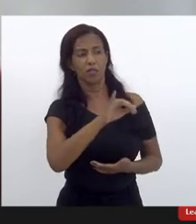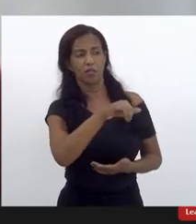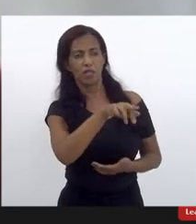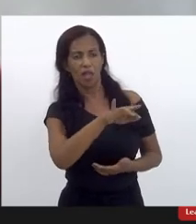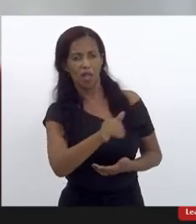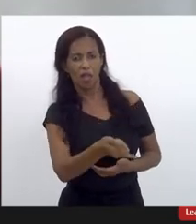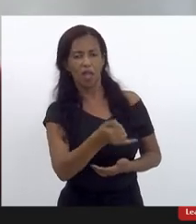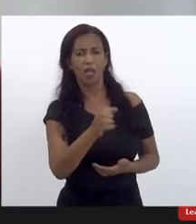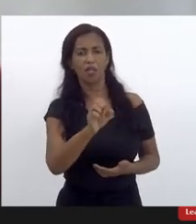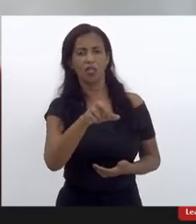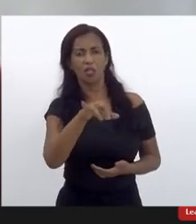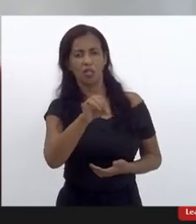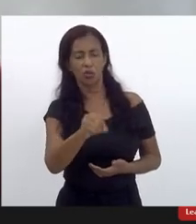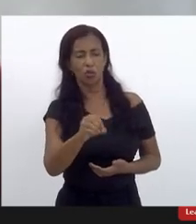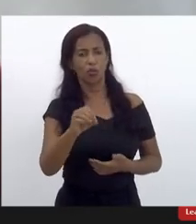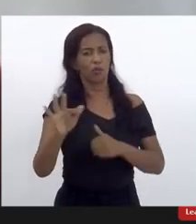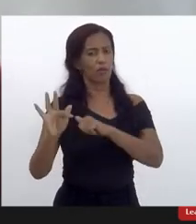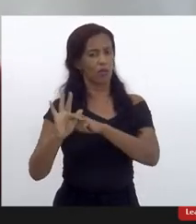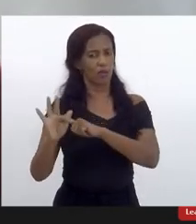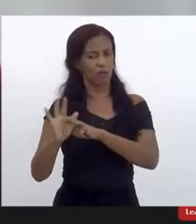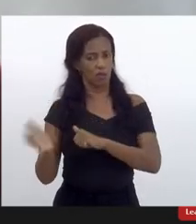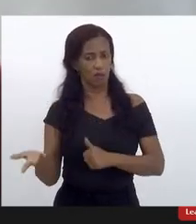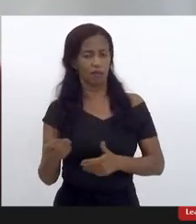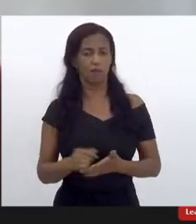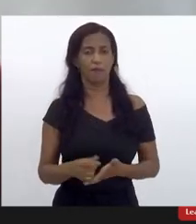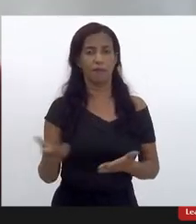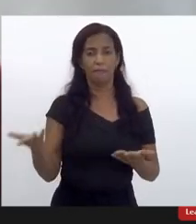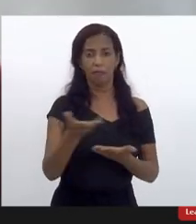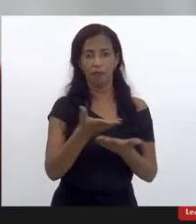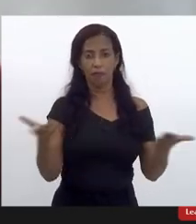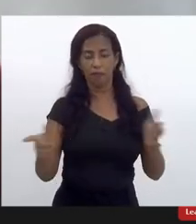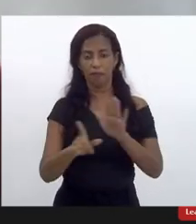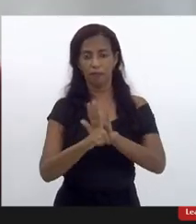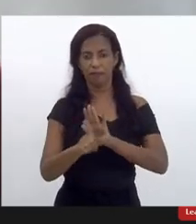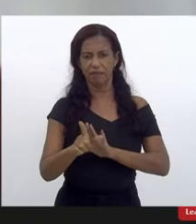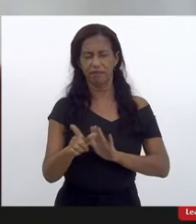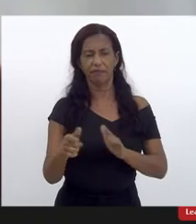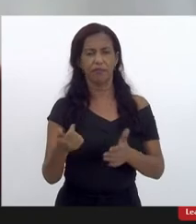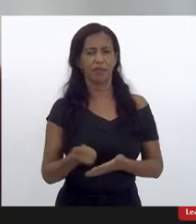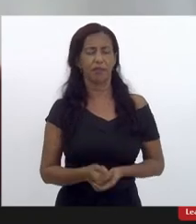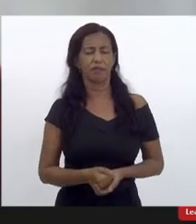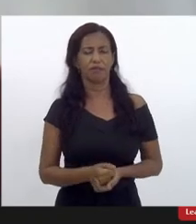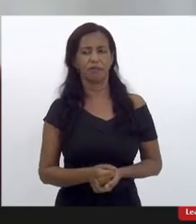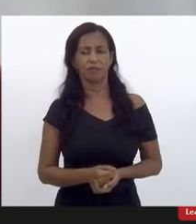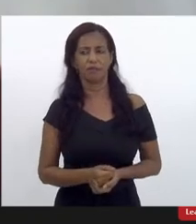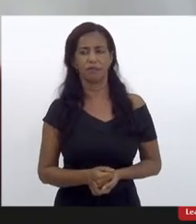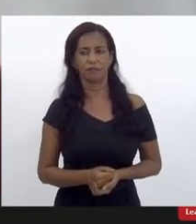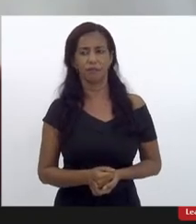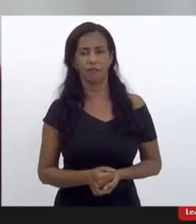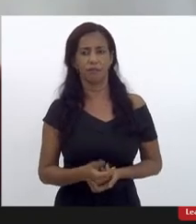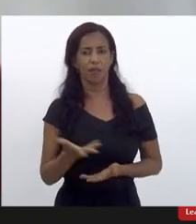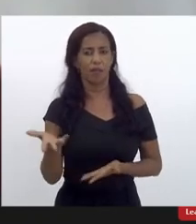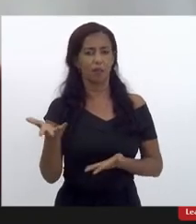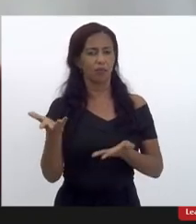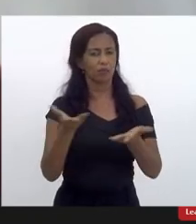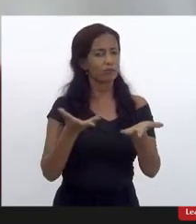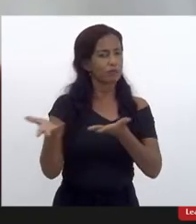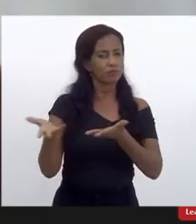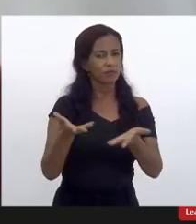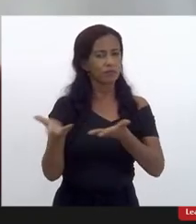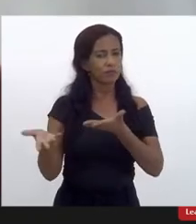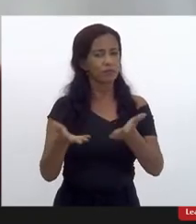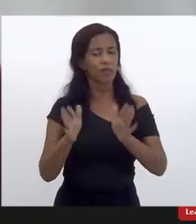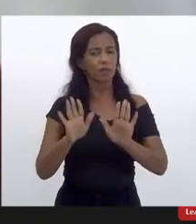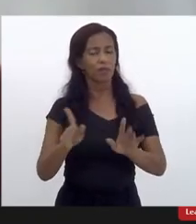CEDUC e para a FATEC. Tá? Então, essa lei ela é muito vaga, muito permissiva, mas